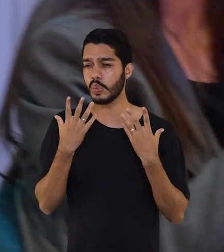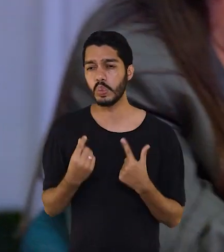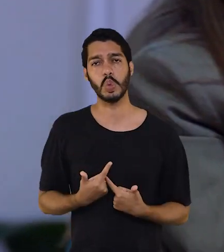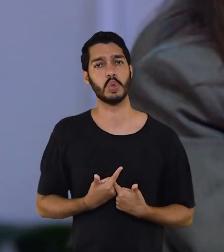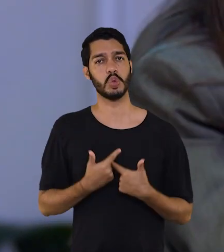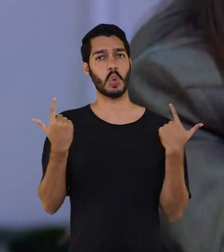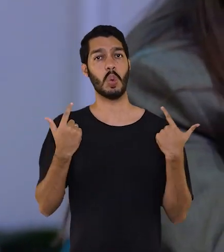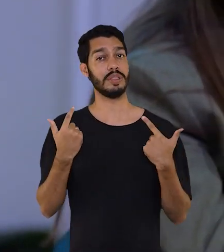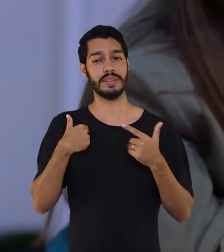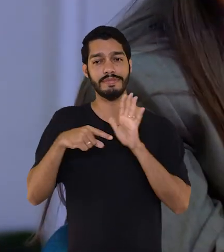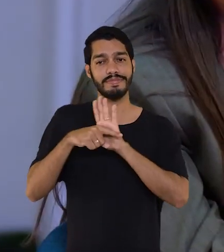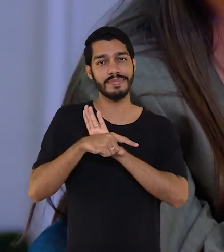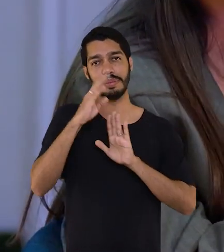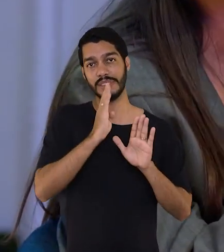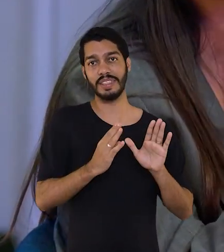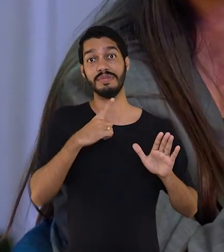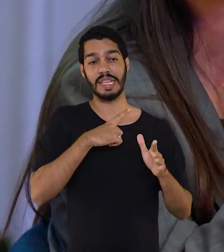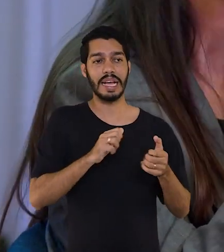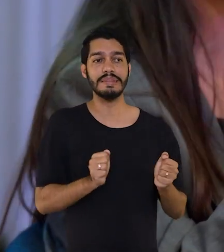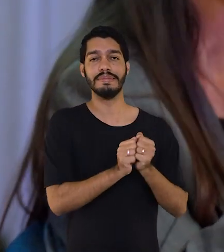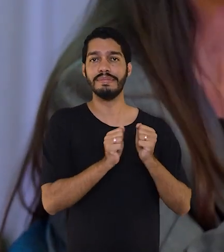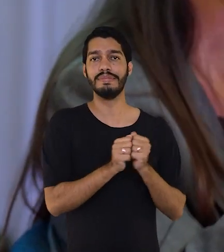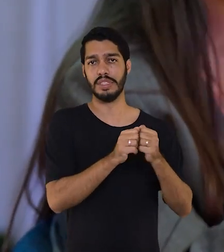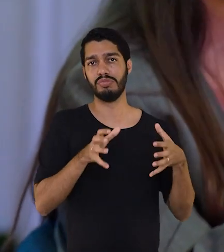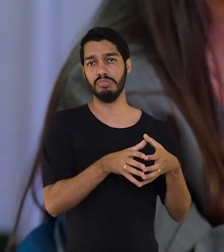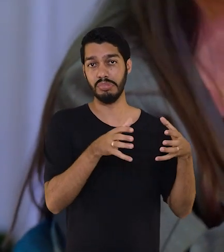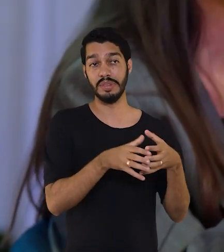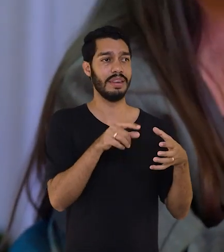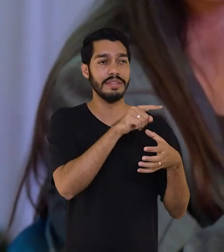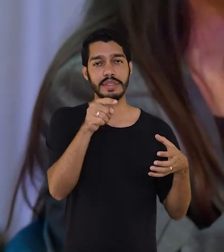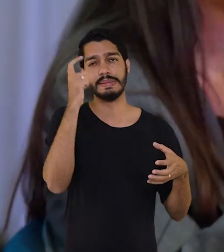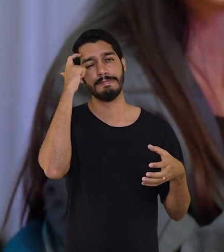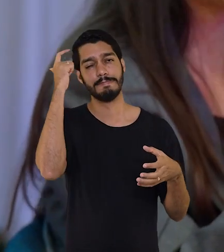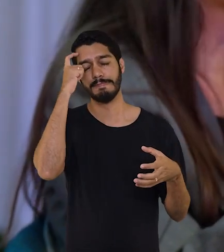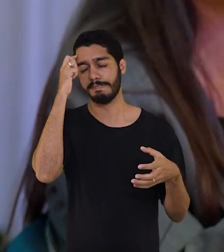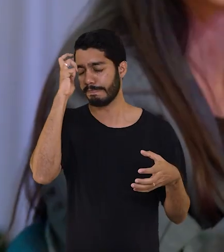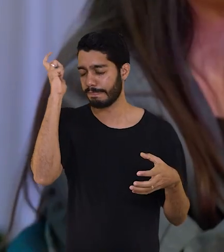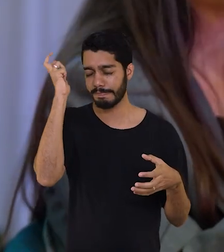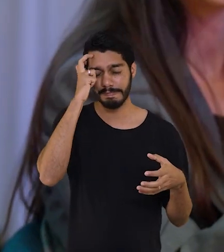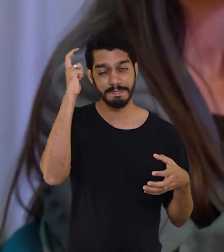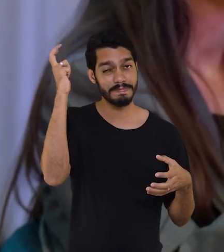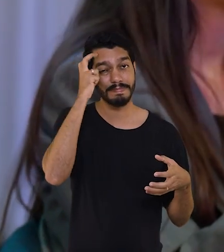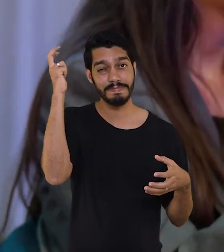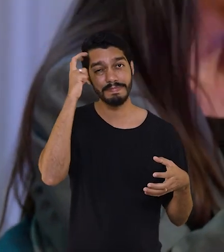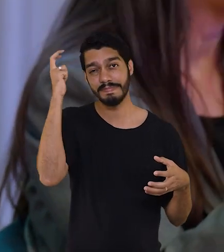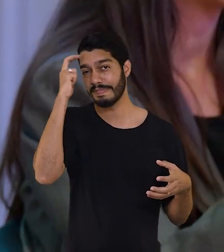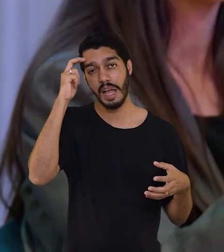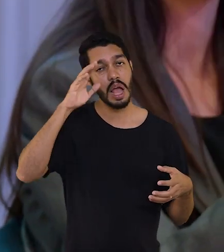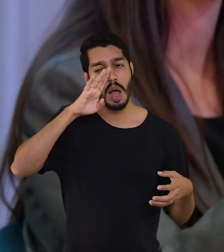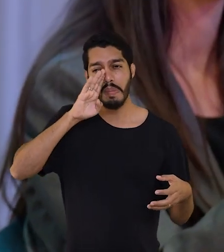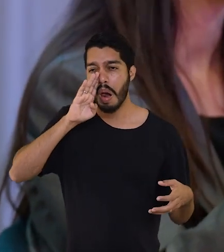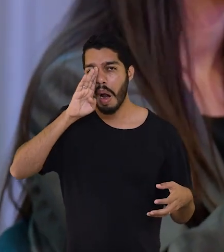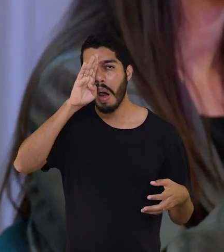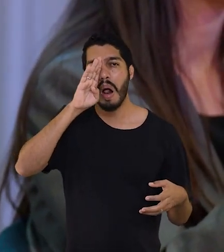Eu tenho muita sorte de poder conviver com pesquisadores brasileiros que estão estudando AI. Incríveis. Cara, galera, é surreal. Incríveis. É surreal, meio... tipo assim, no